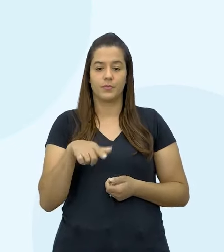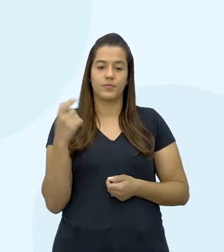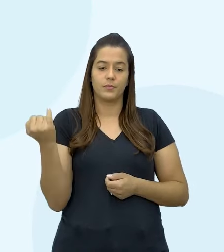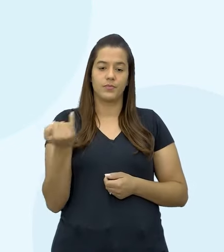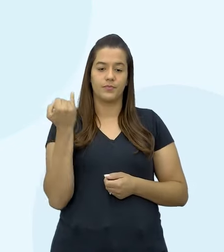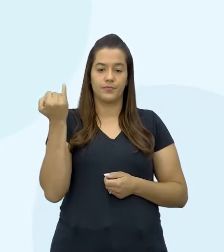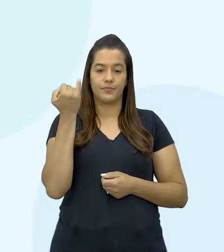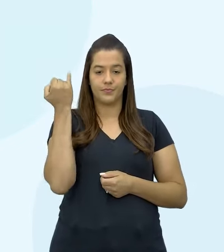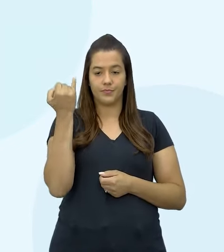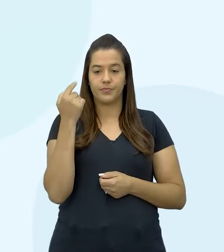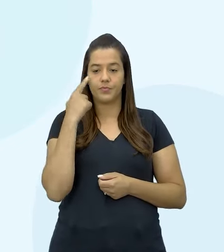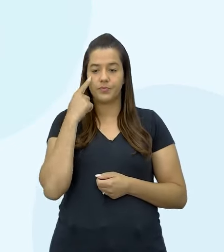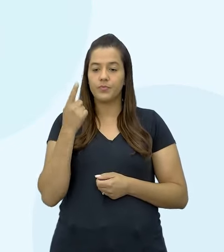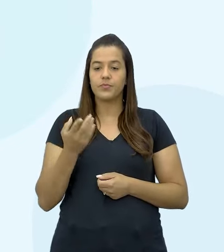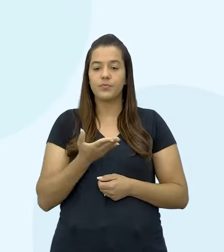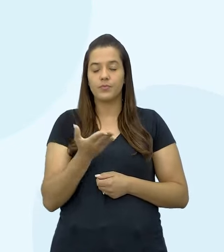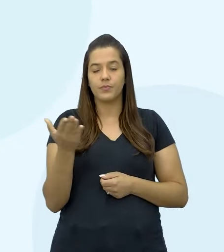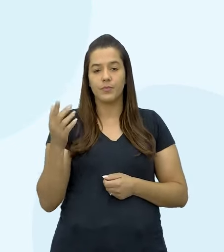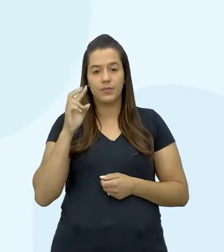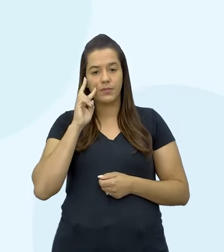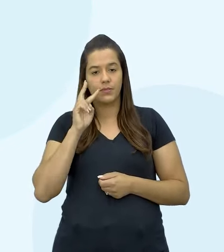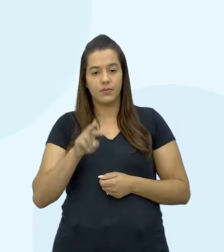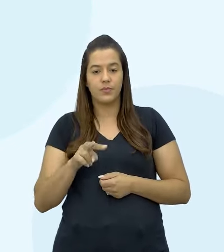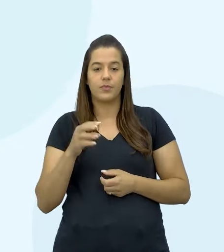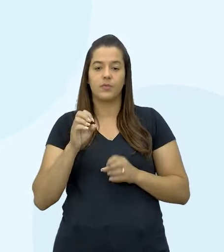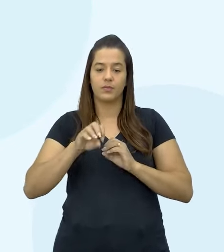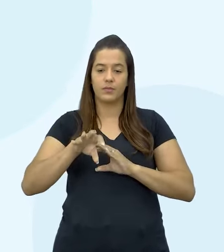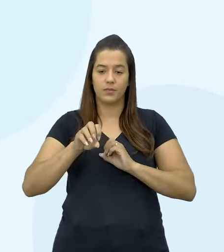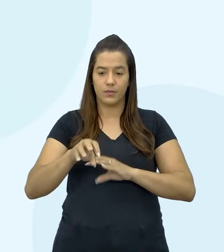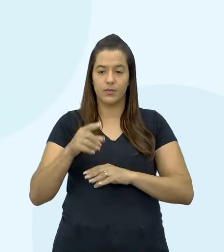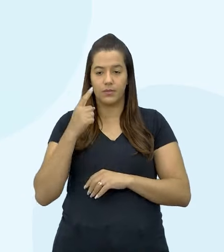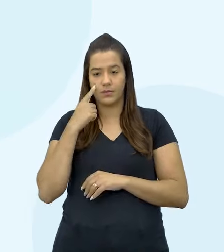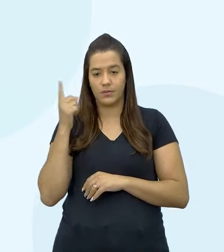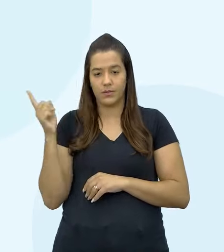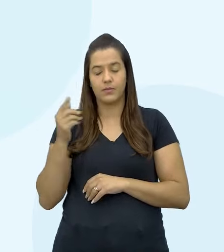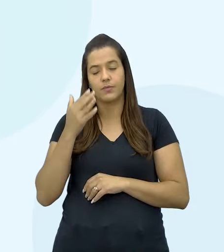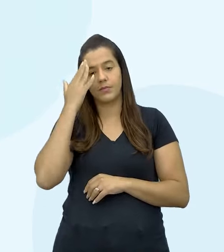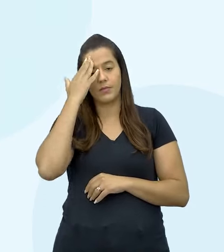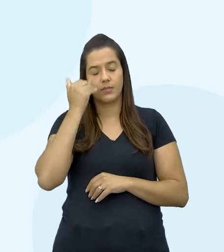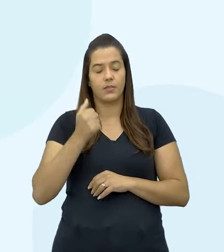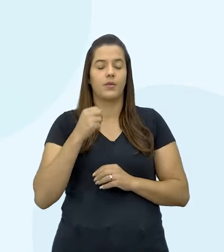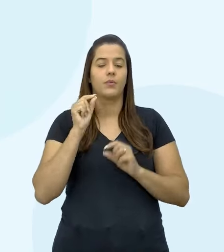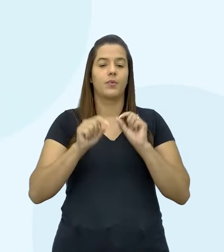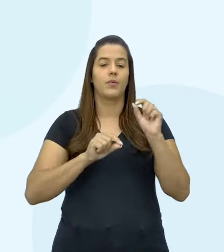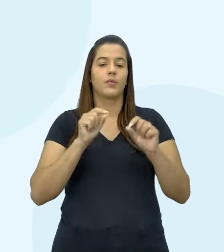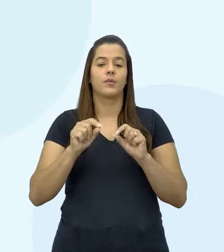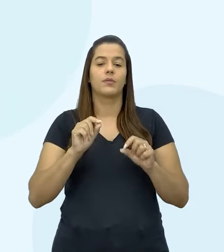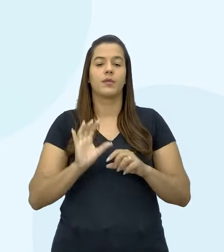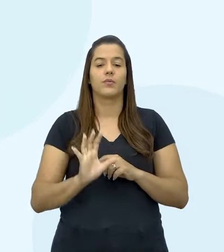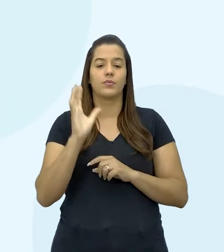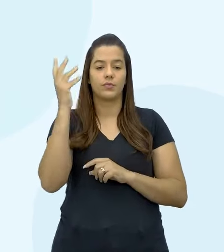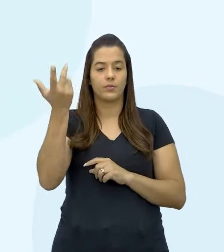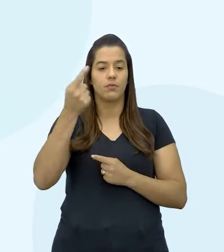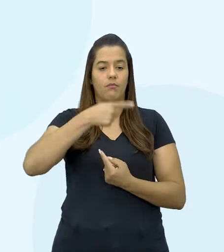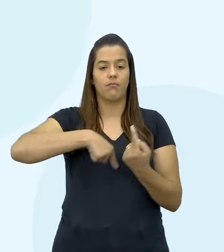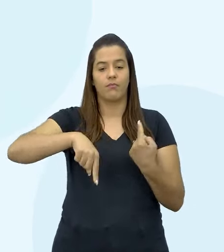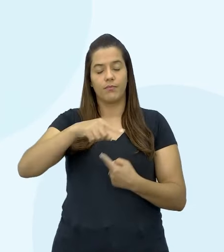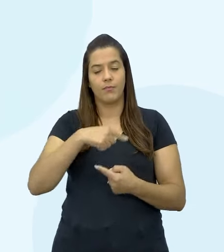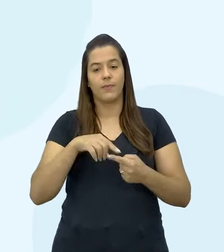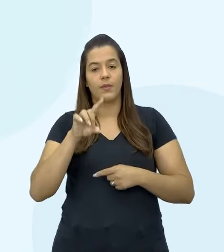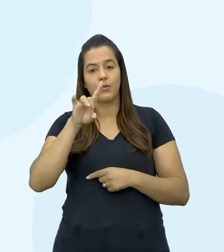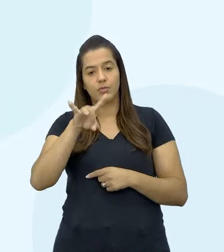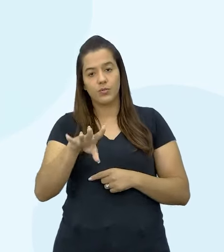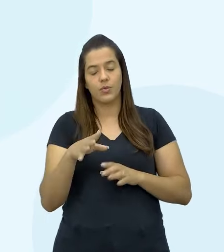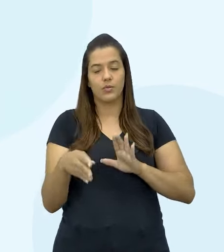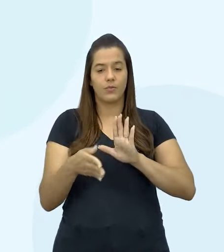que as pessoas que estiverem lecionando esses componentes conheçam, né, saibam o que está rolando entre os componentes ali, não só